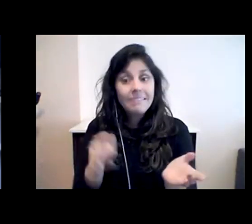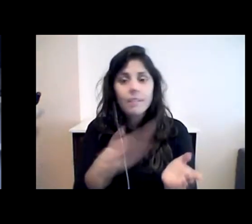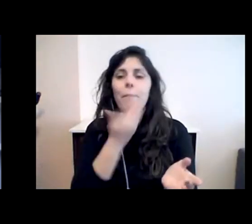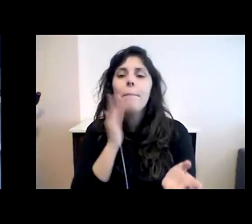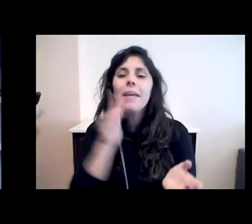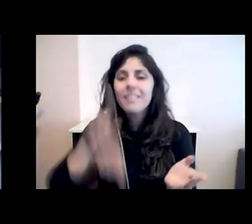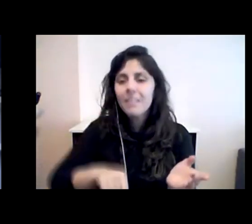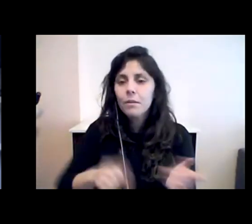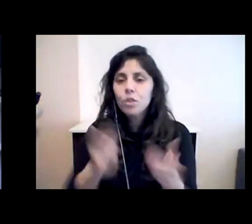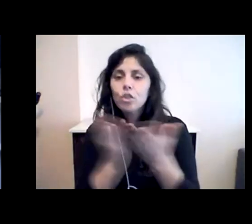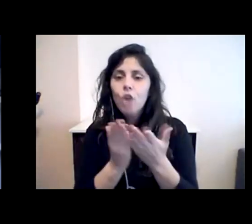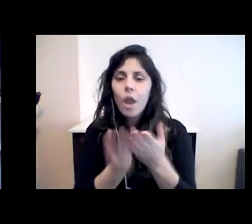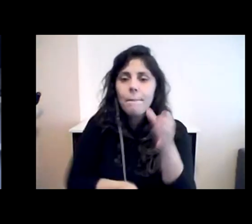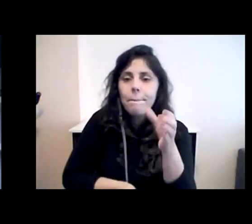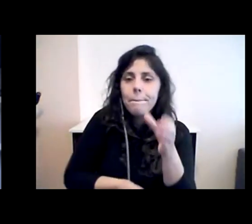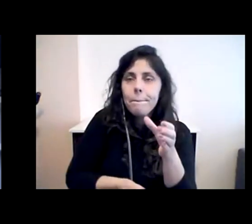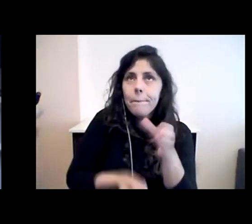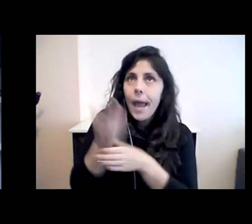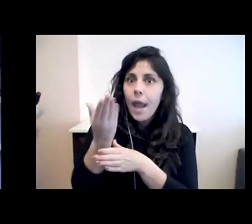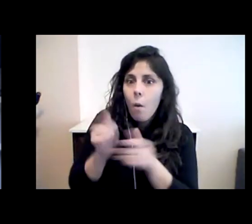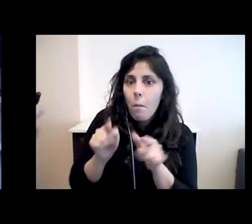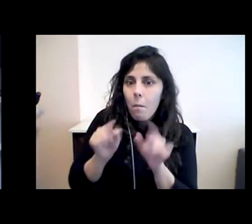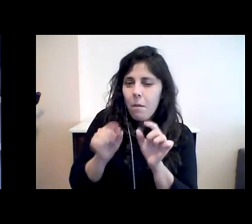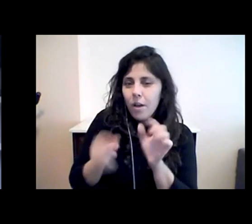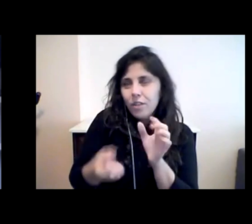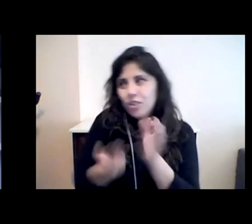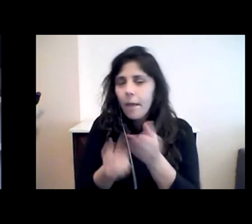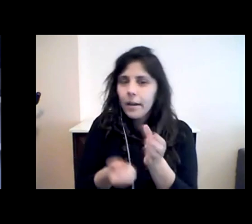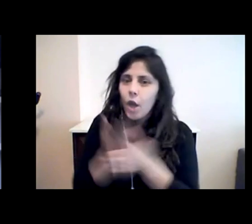da forma como a escola cria uma segregação ou não